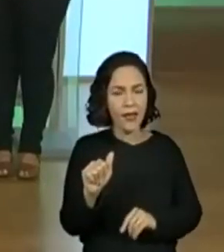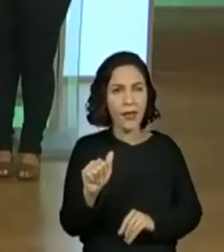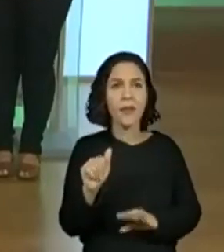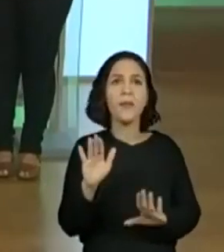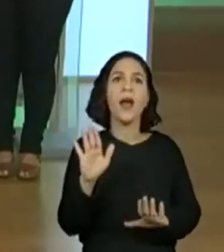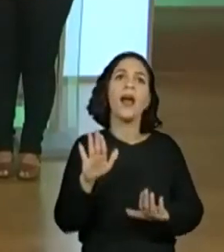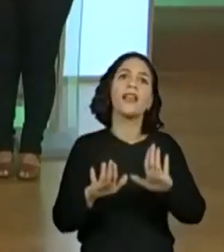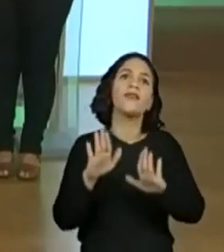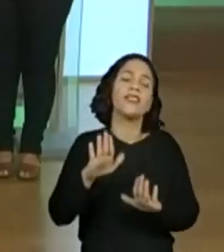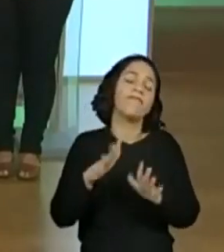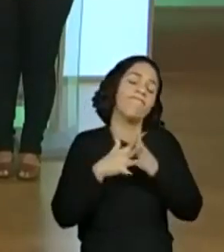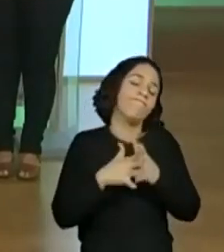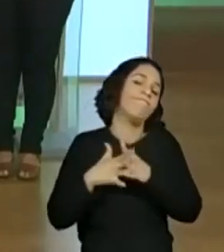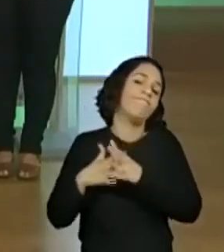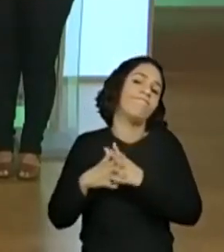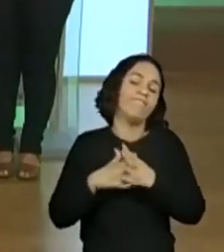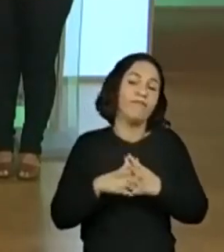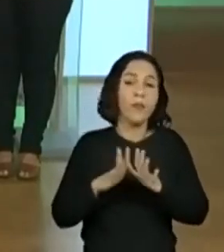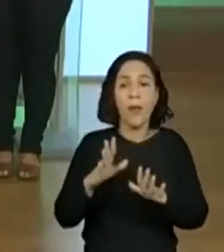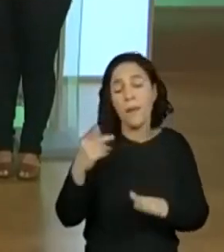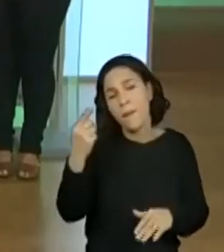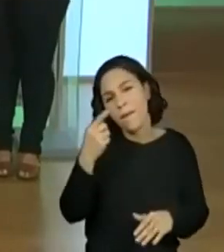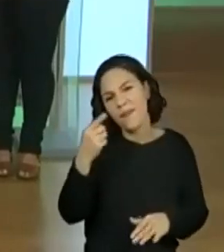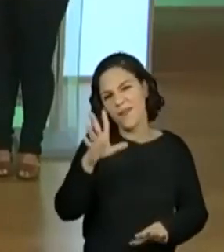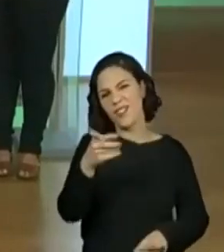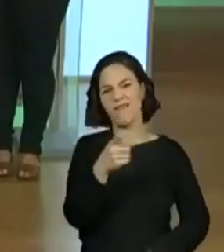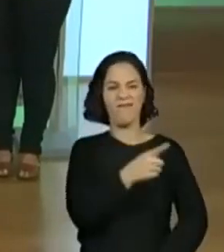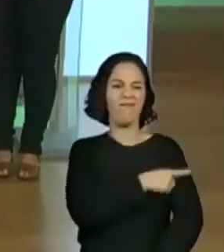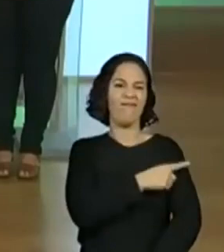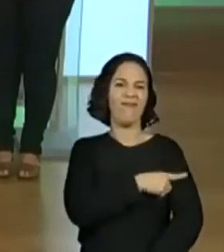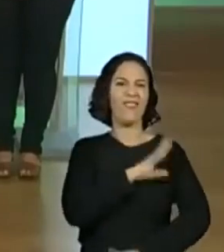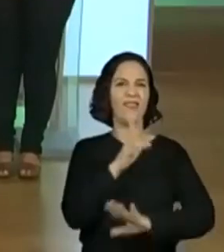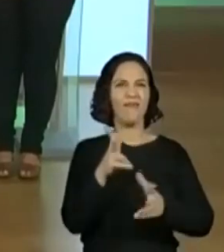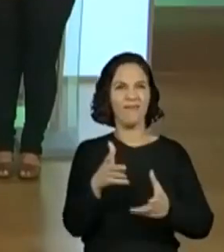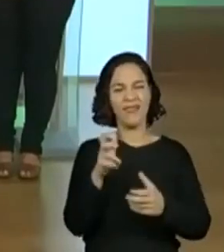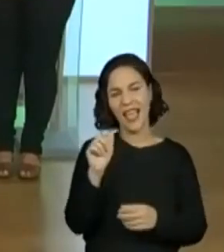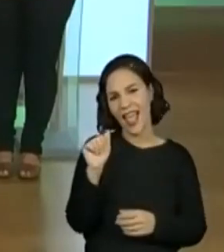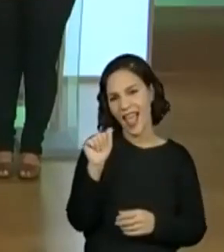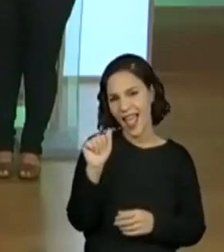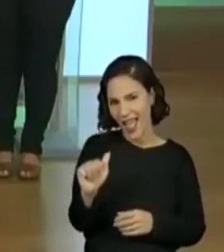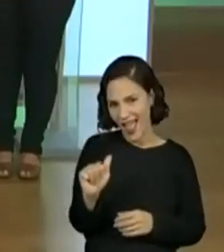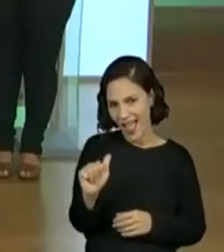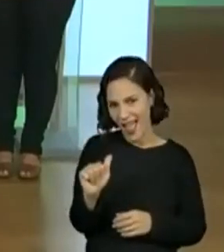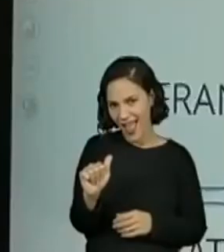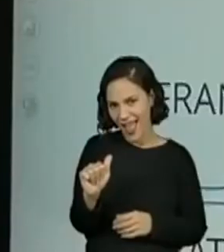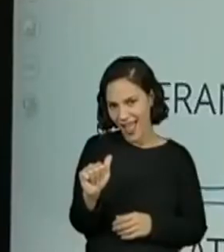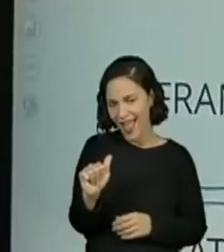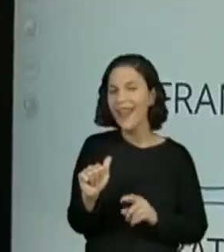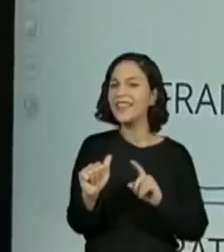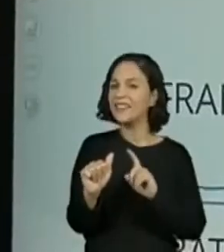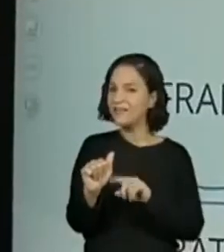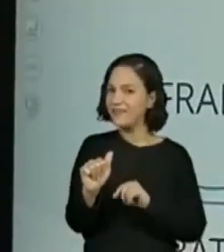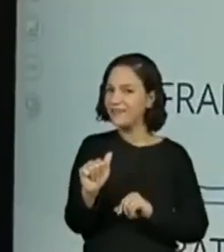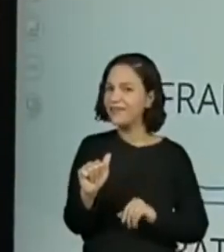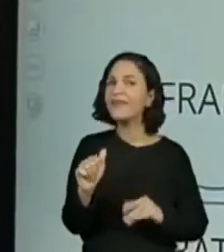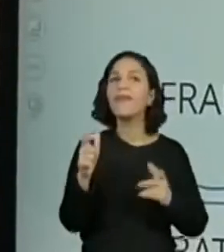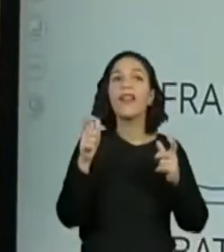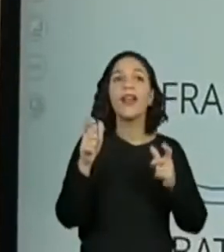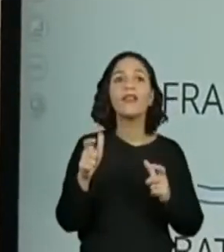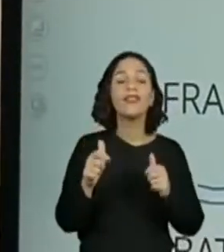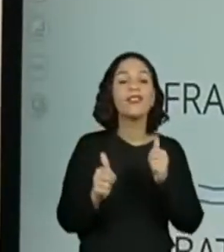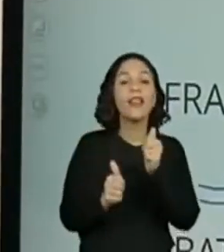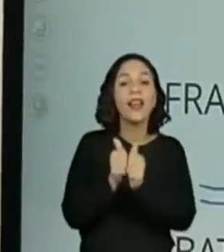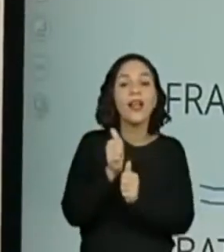vezes confunde. Ah, mas já, o primeiro ano já percebeu que é o A do alfabeto. A. Então, vamos lá.